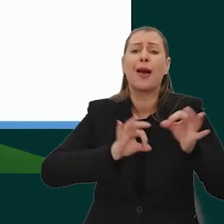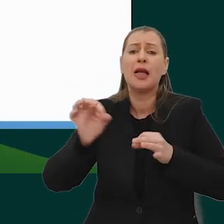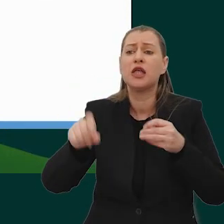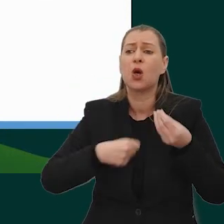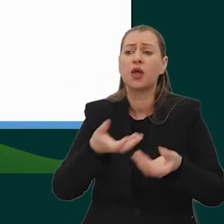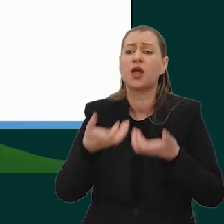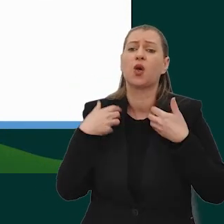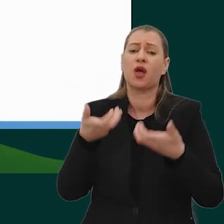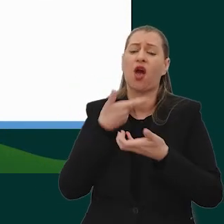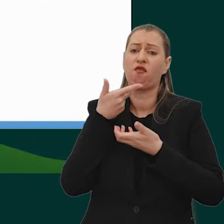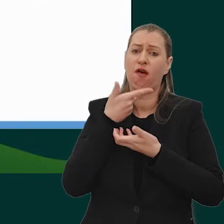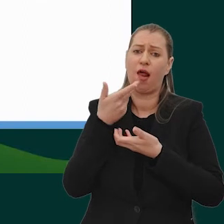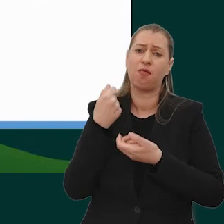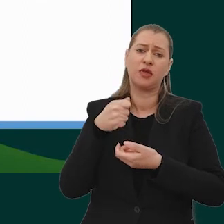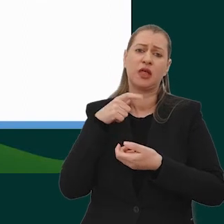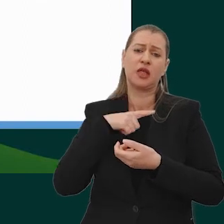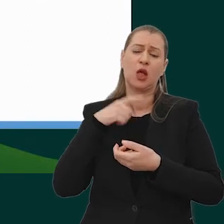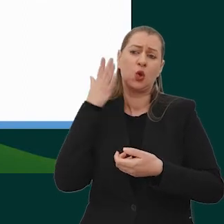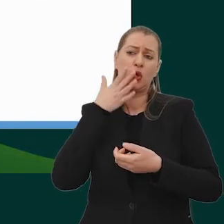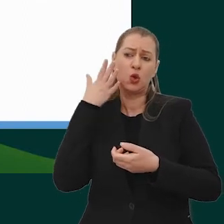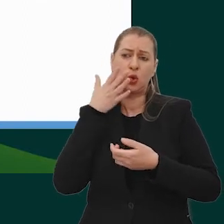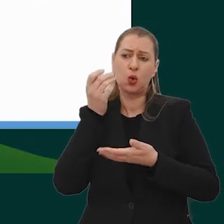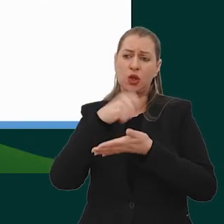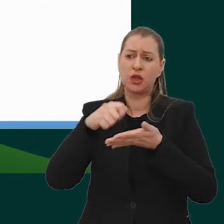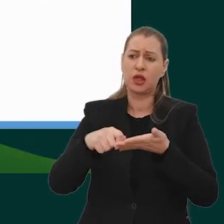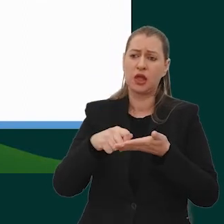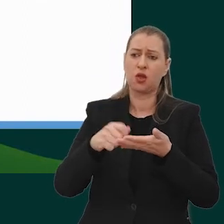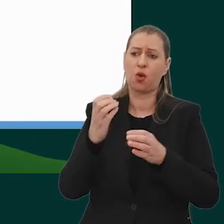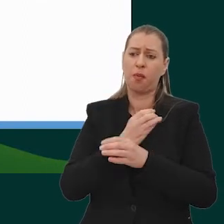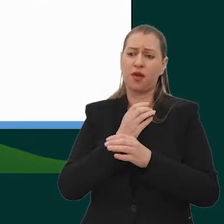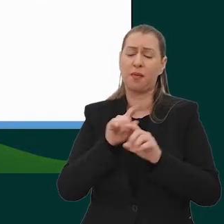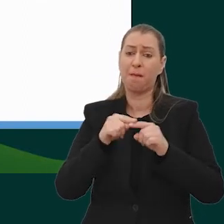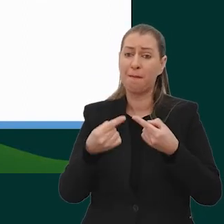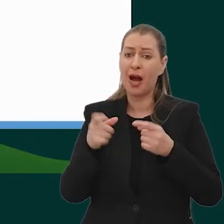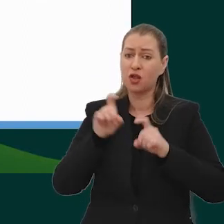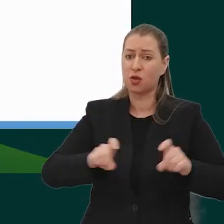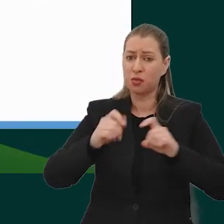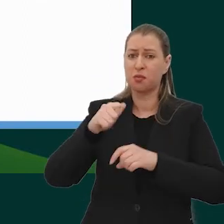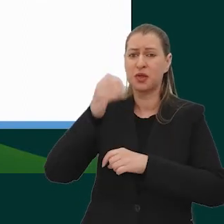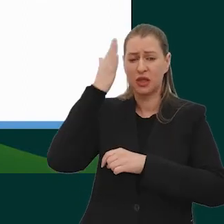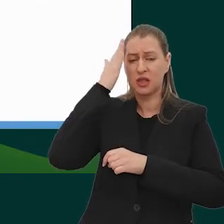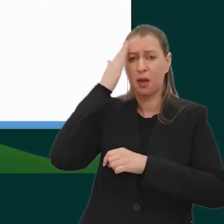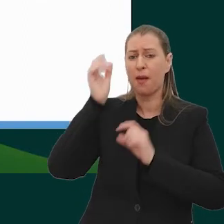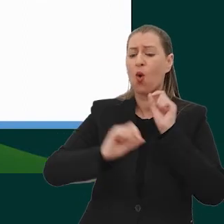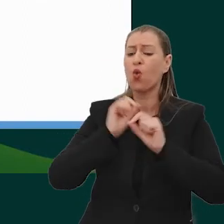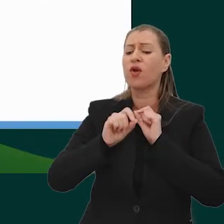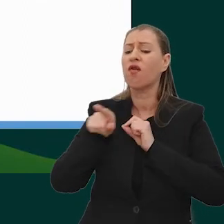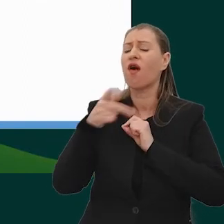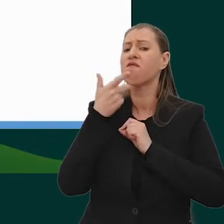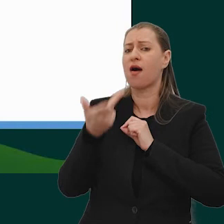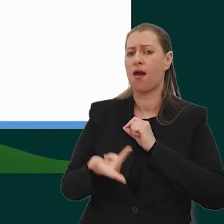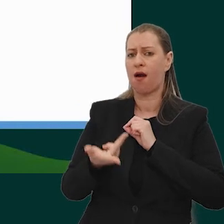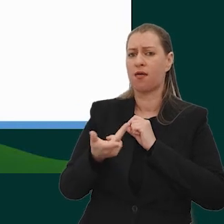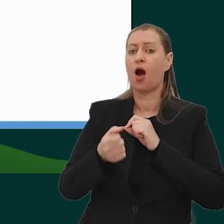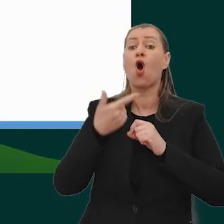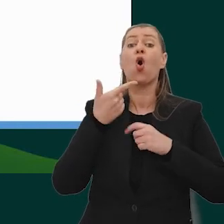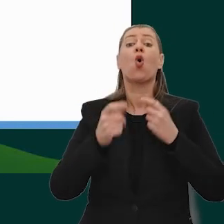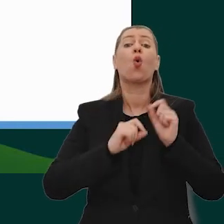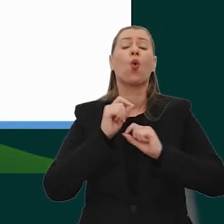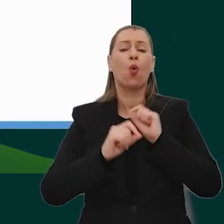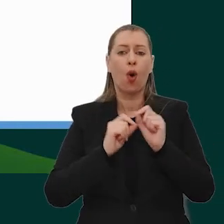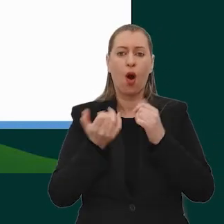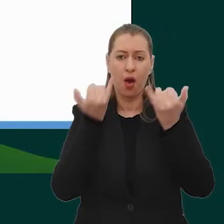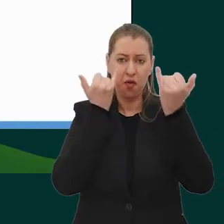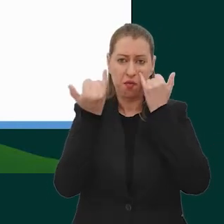dizer, não tem que ter um discurso extremamente escrito, mas o computador, ele precisa saber antes o que ele vai dizer, qual que é